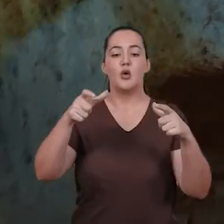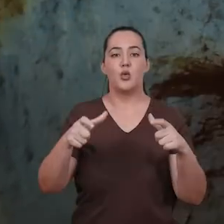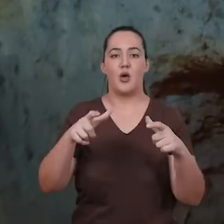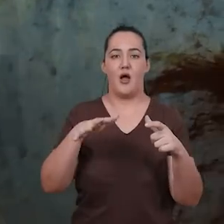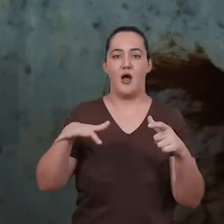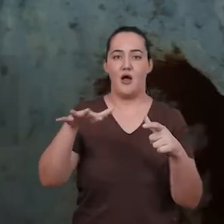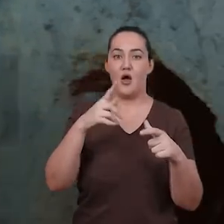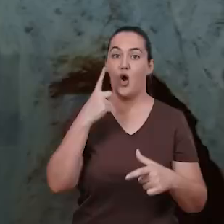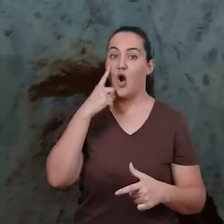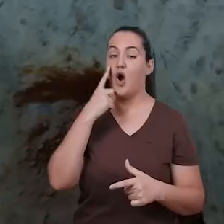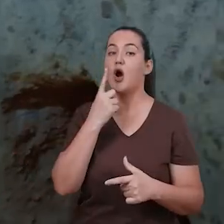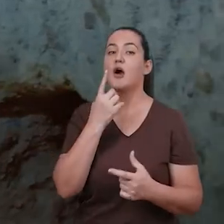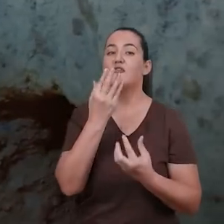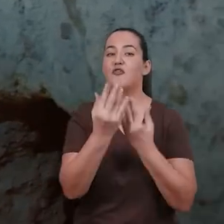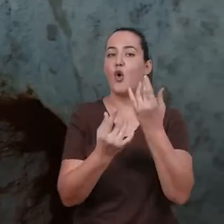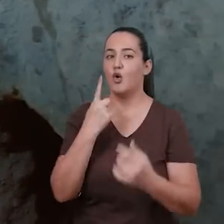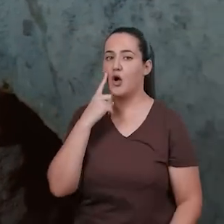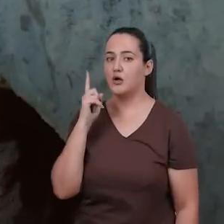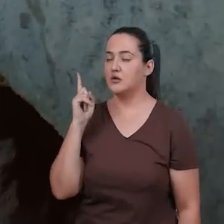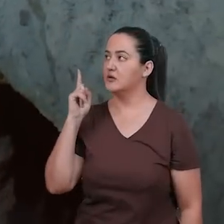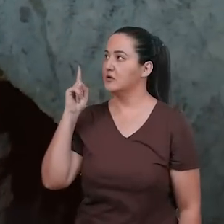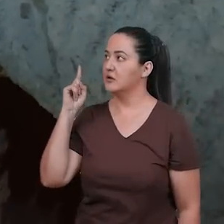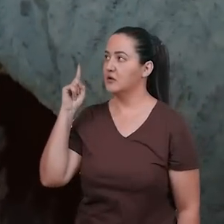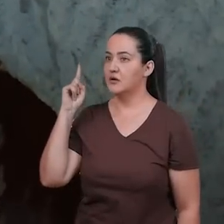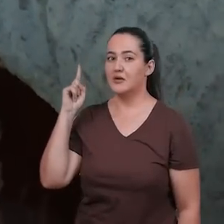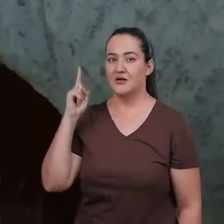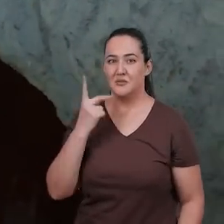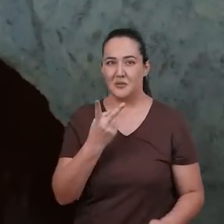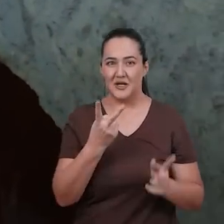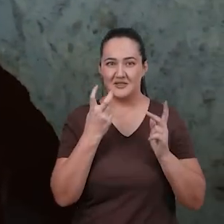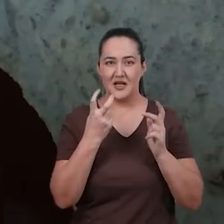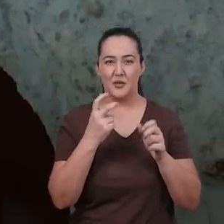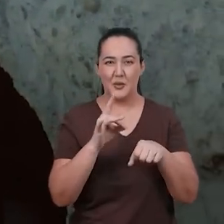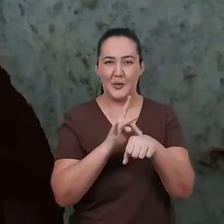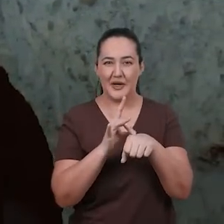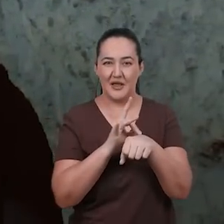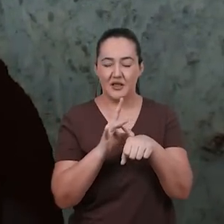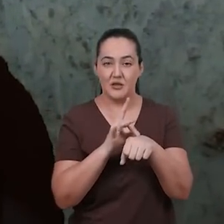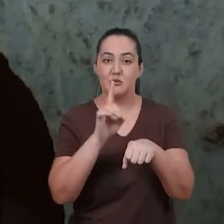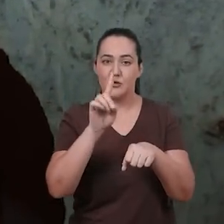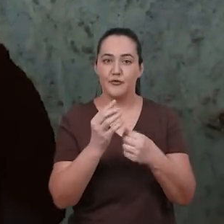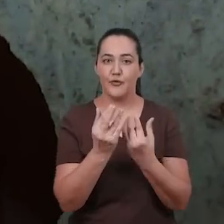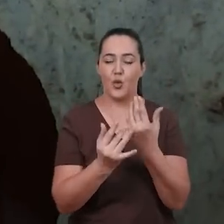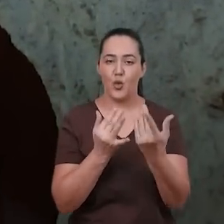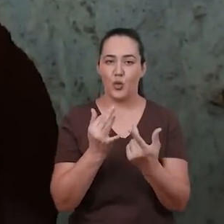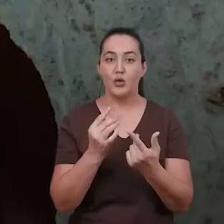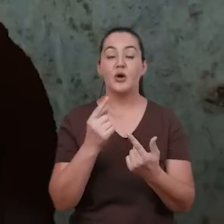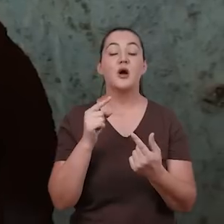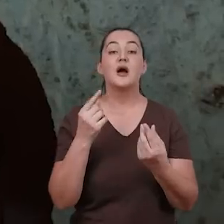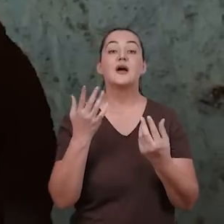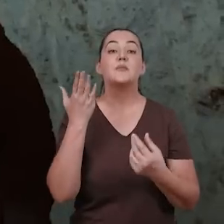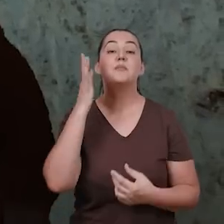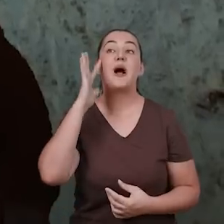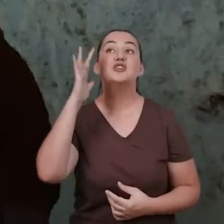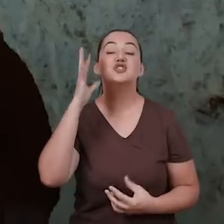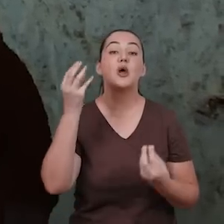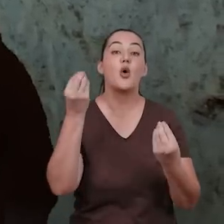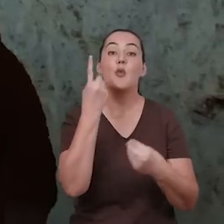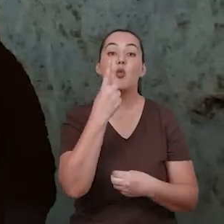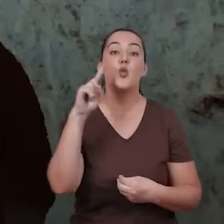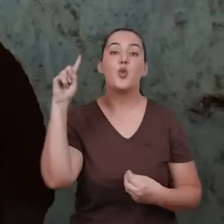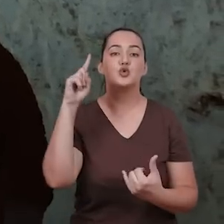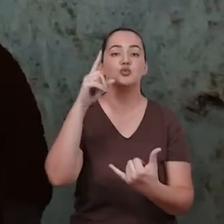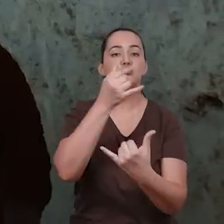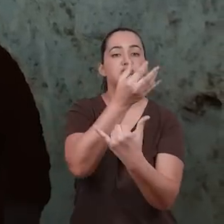ambiente. Olha a marca do queimado aqui. Então já começo a imaginar qual foi a última vez que uma lamparina